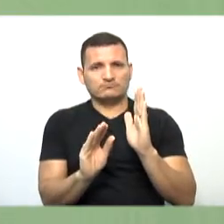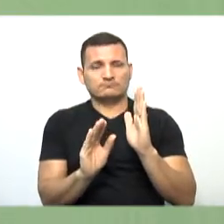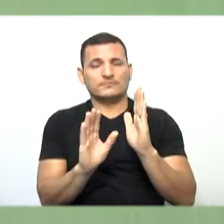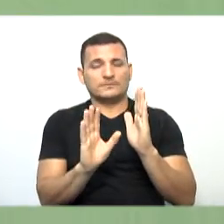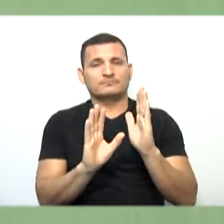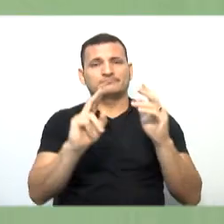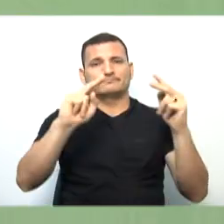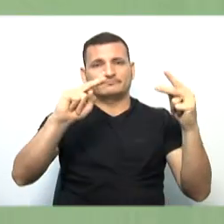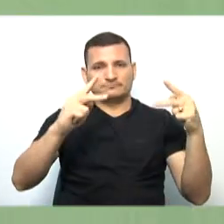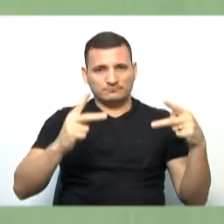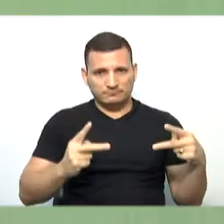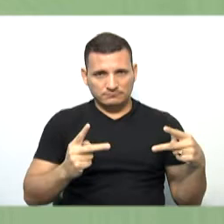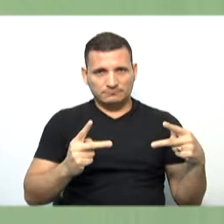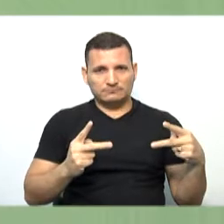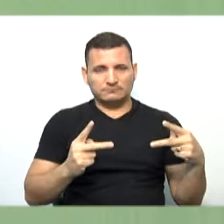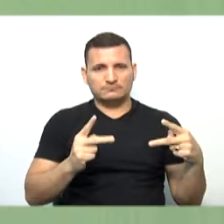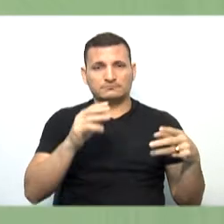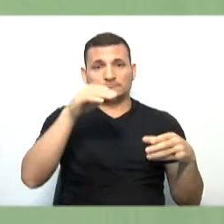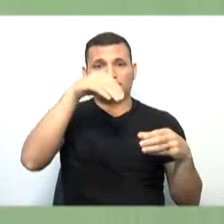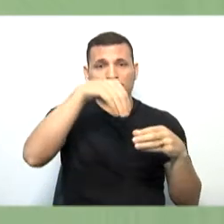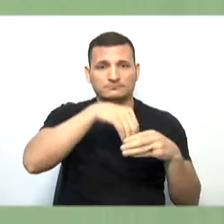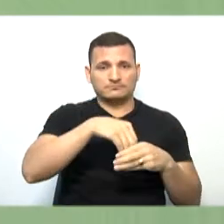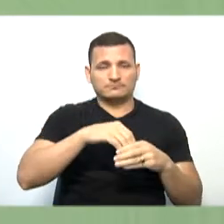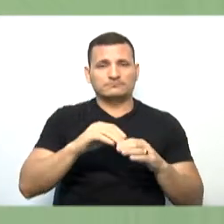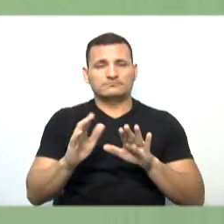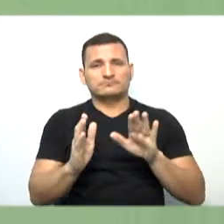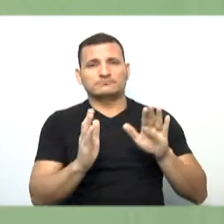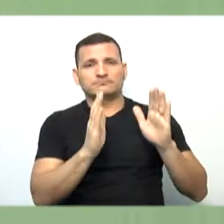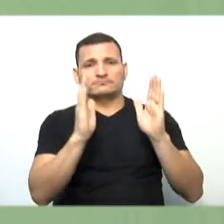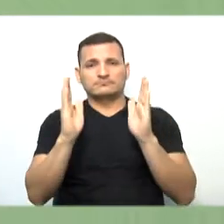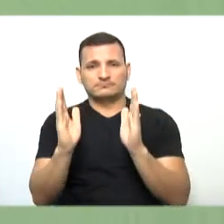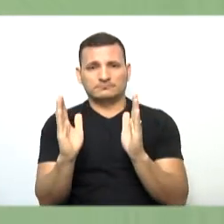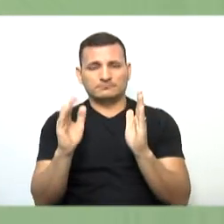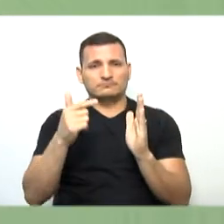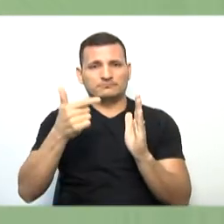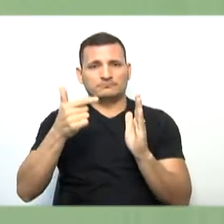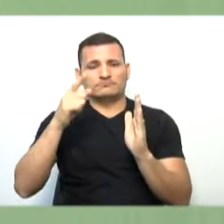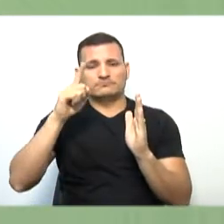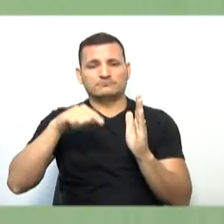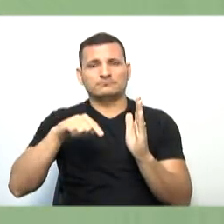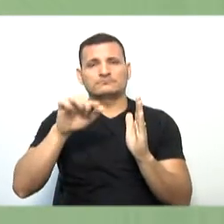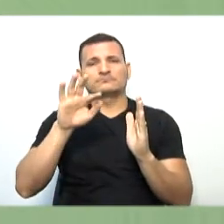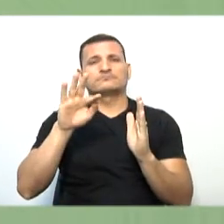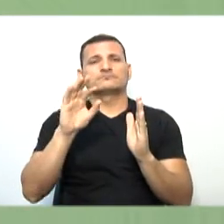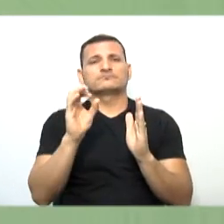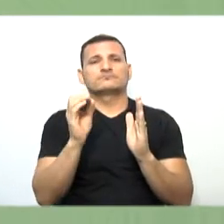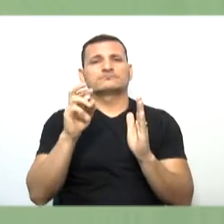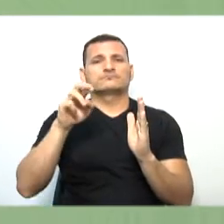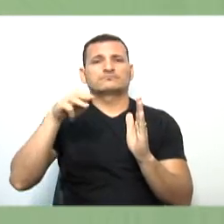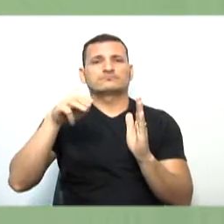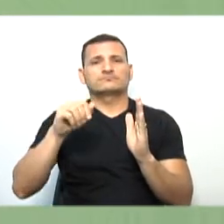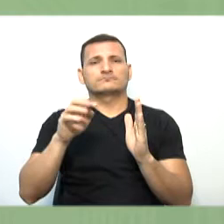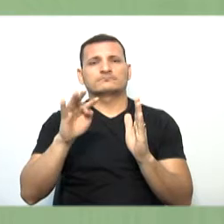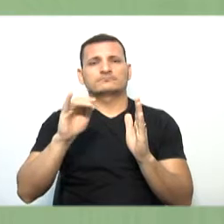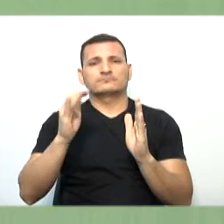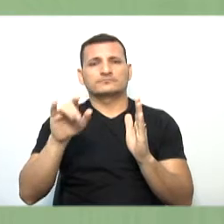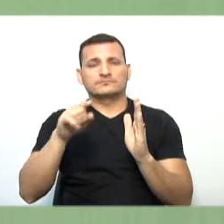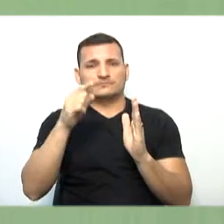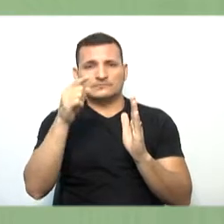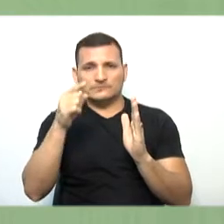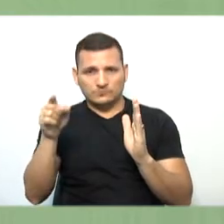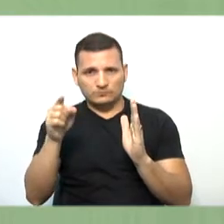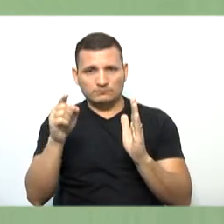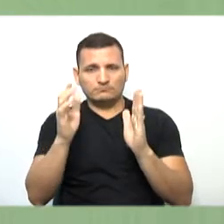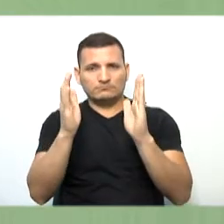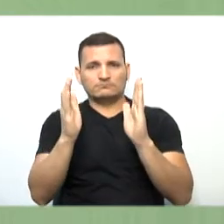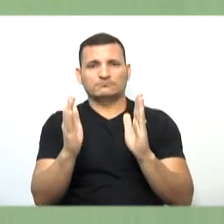do HTML. A segunda camada é a camada de formatação e apresentação, que fica